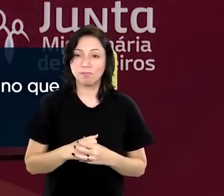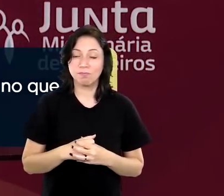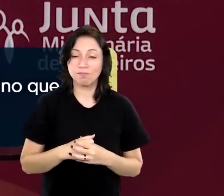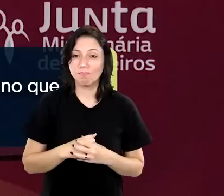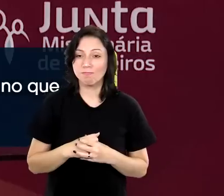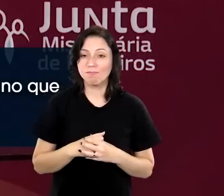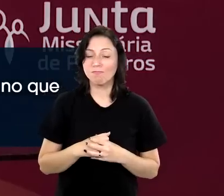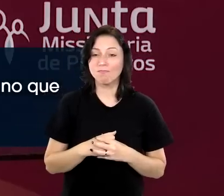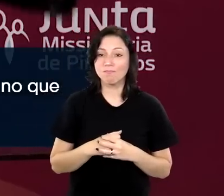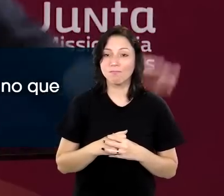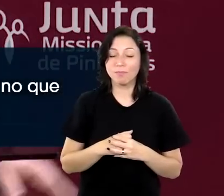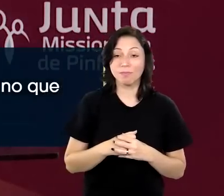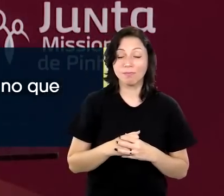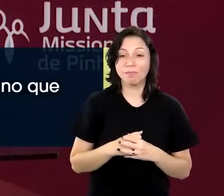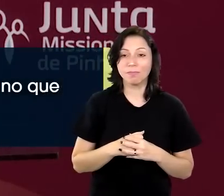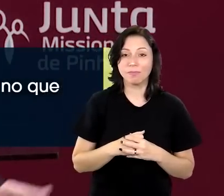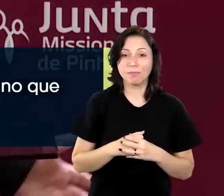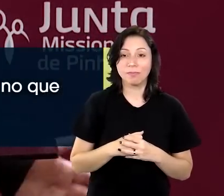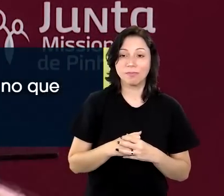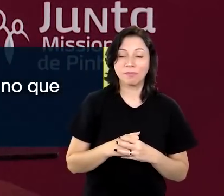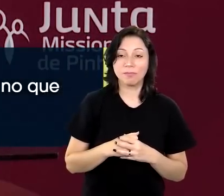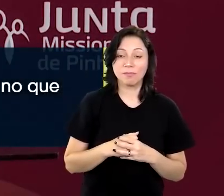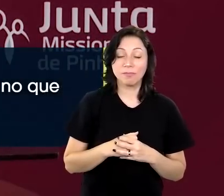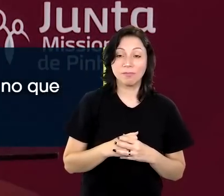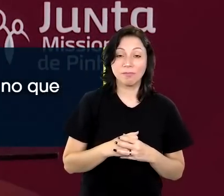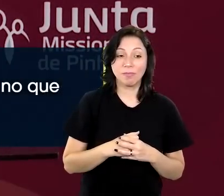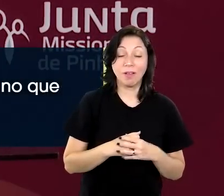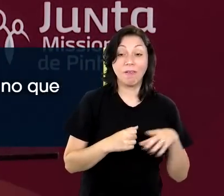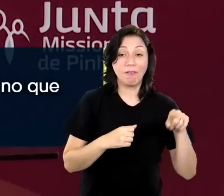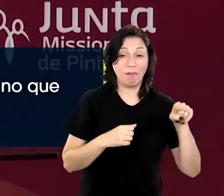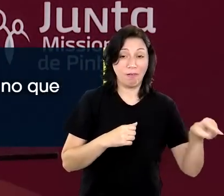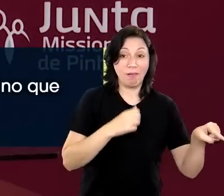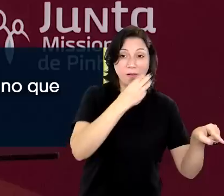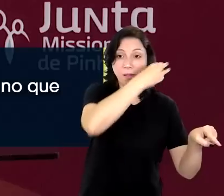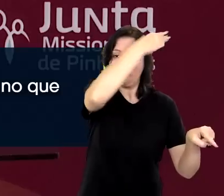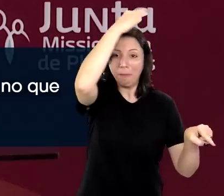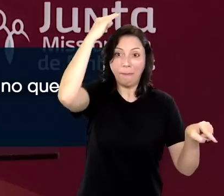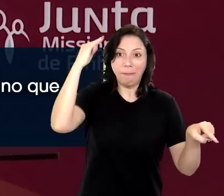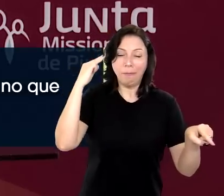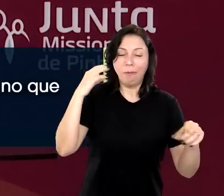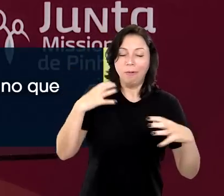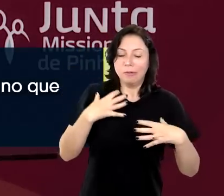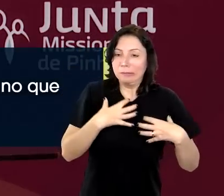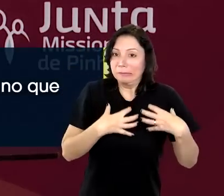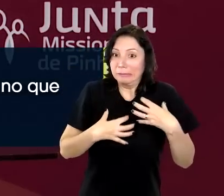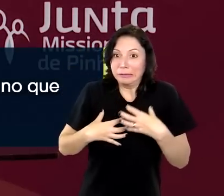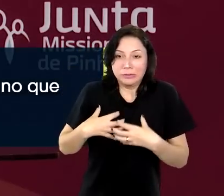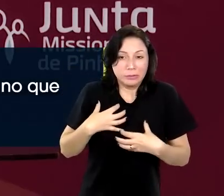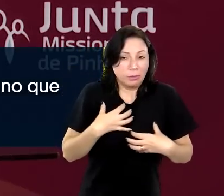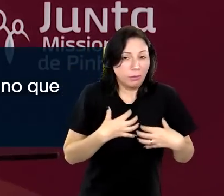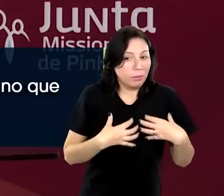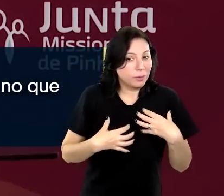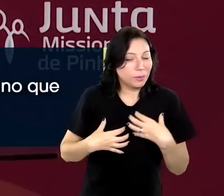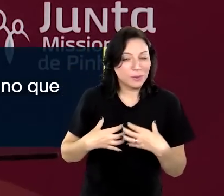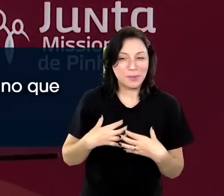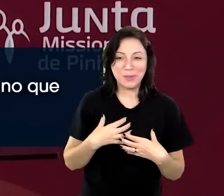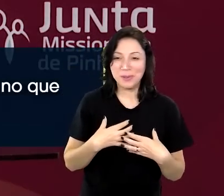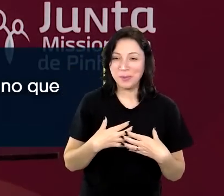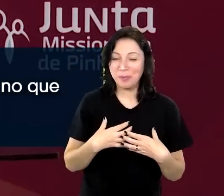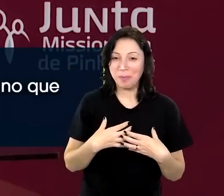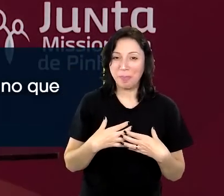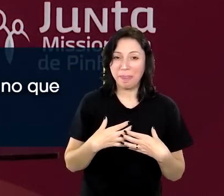Palavra que foi enviada por Deus. Diz o que, é que aconteceu com ela. Perturbou-se muito